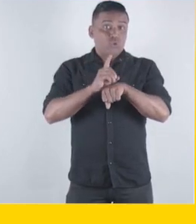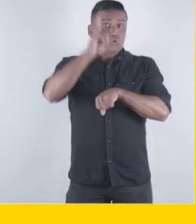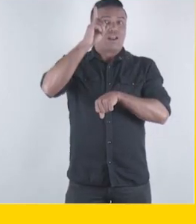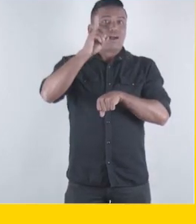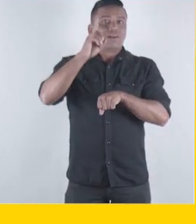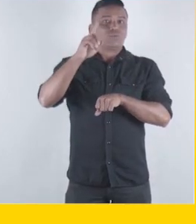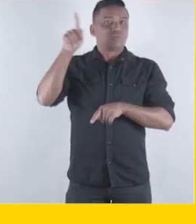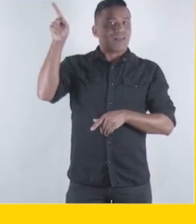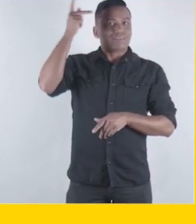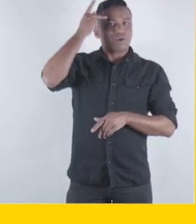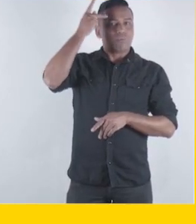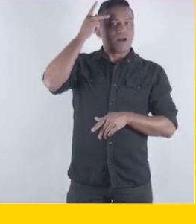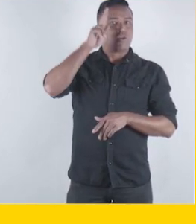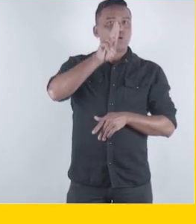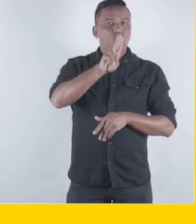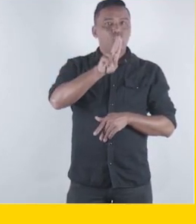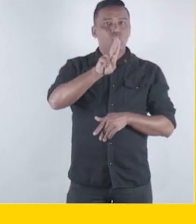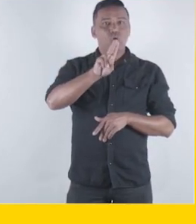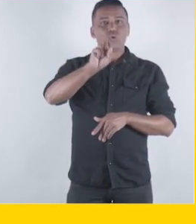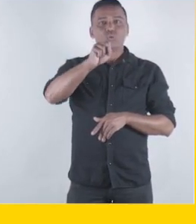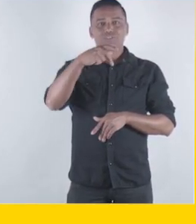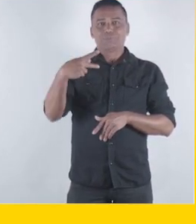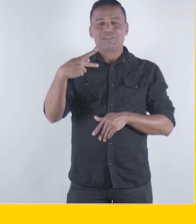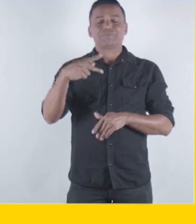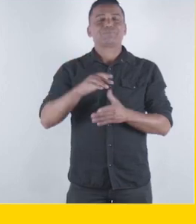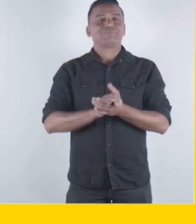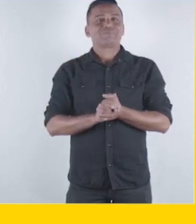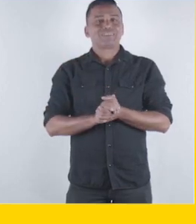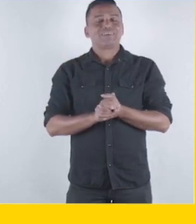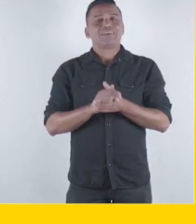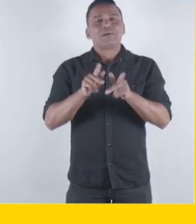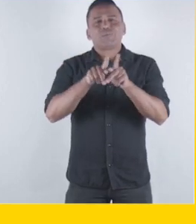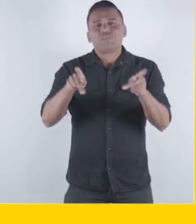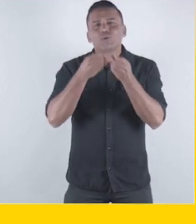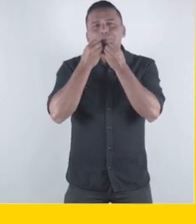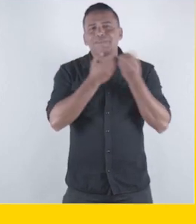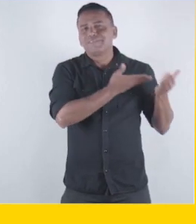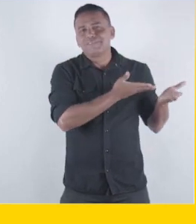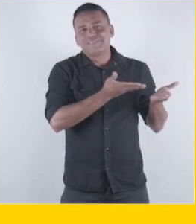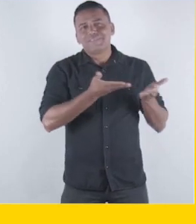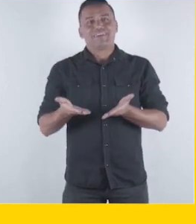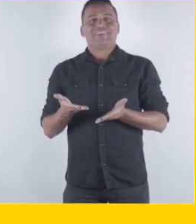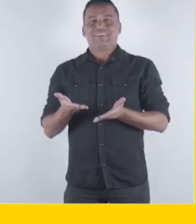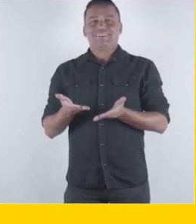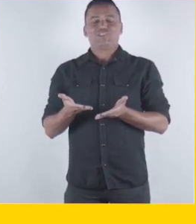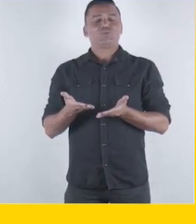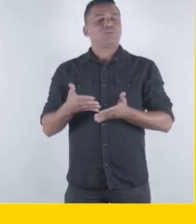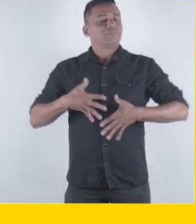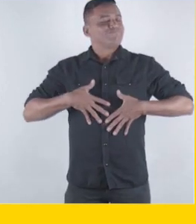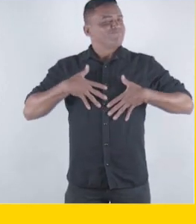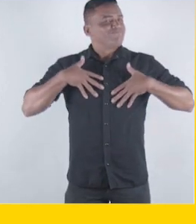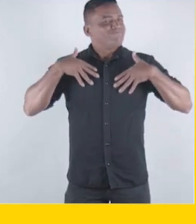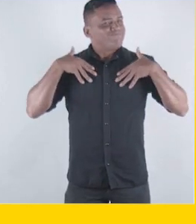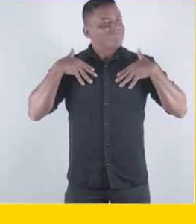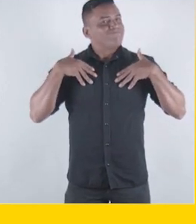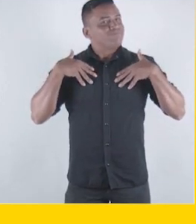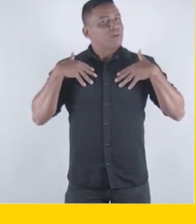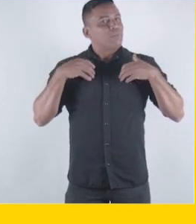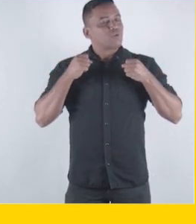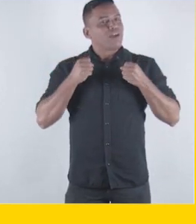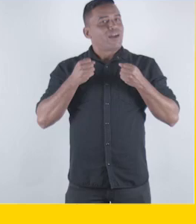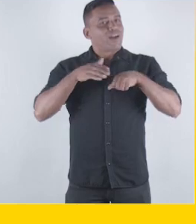USP. Então, professor, muito bem-vindo. É um prazer falar com